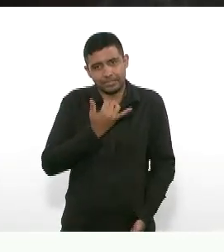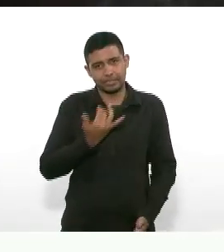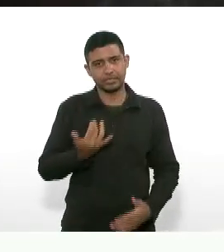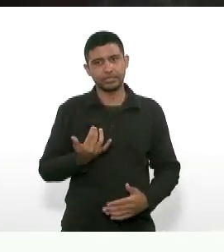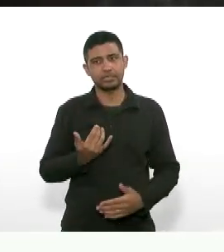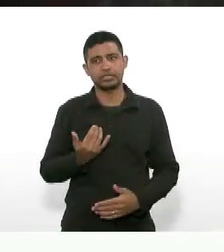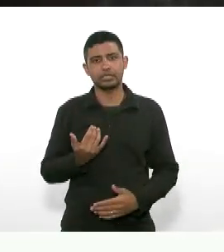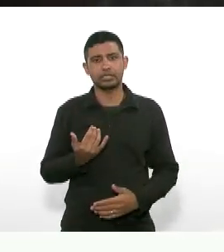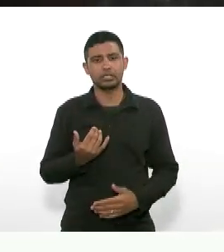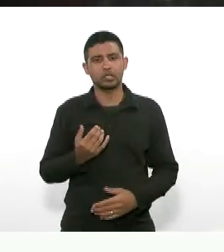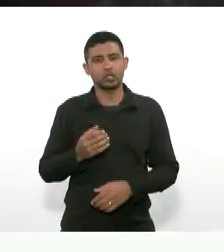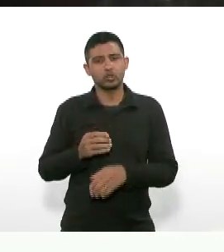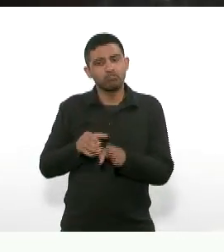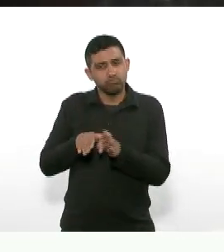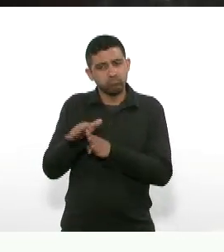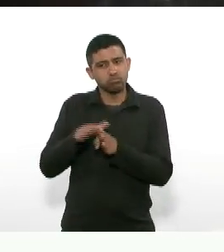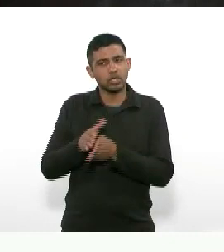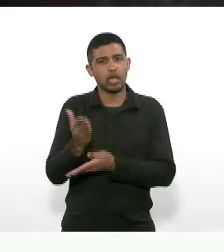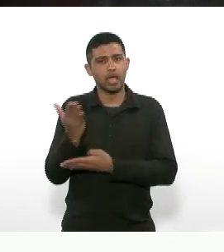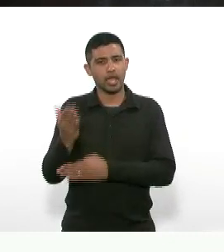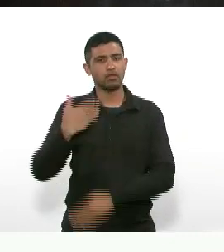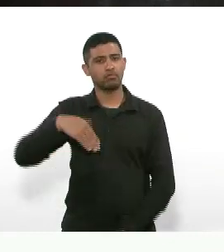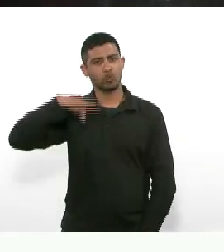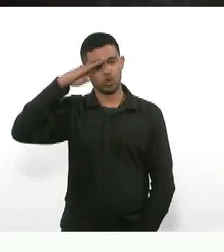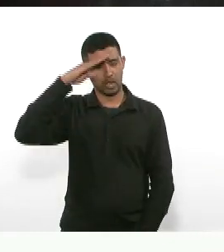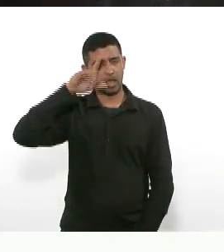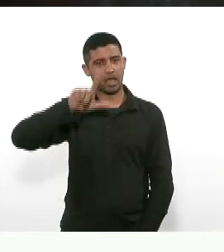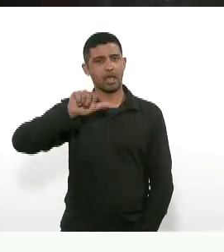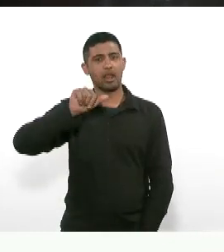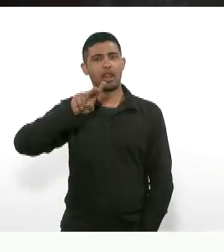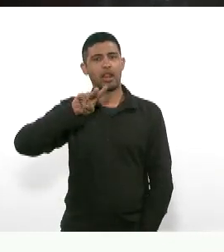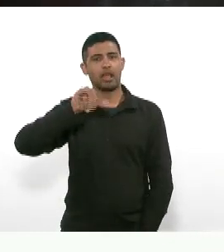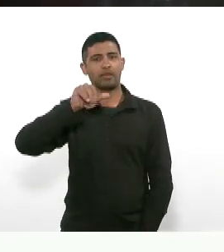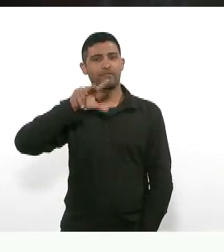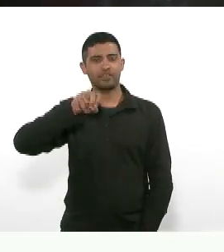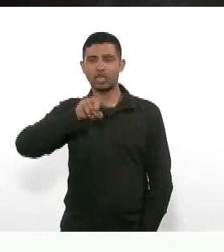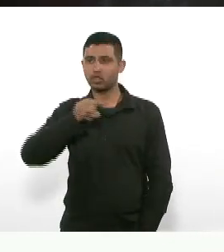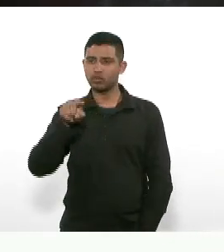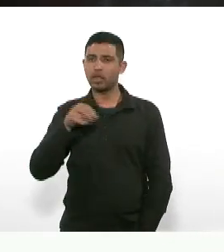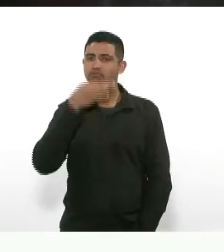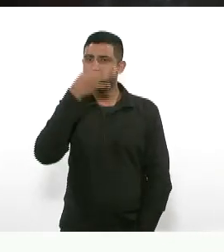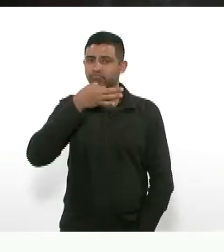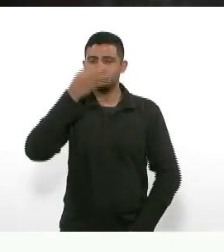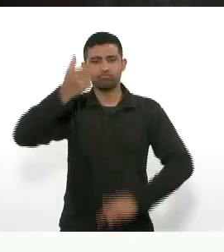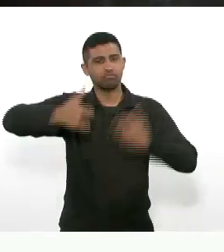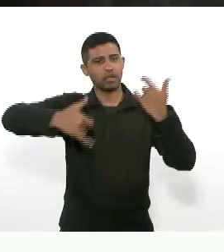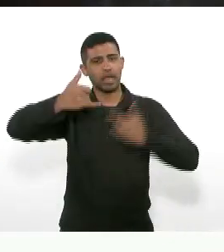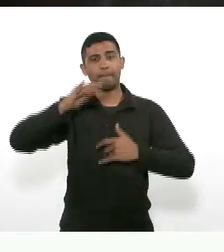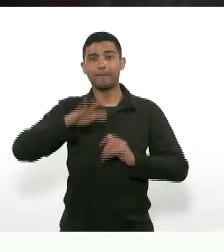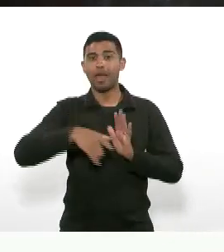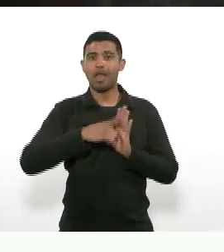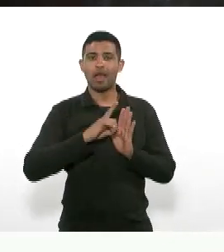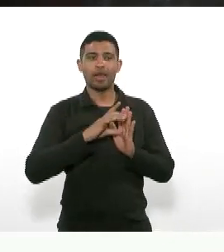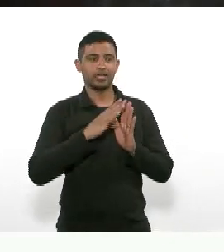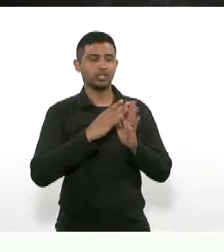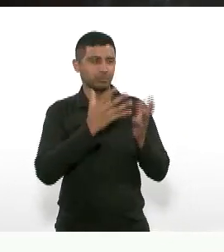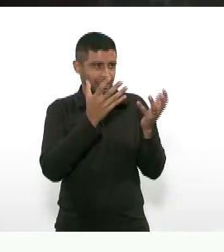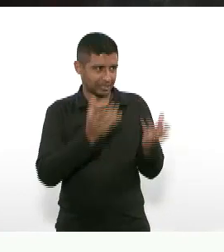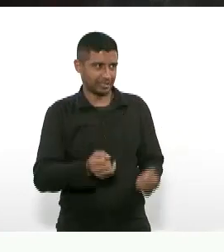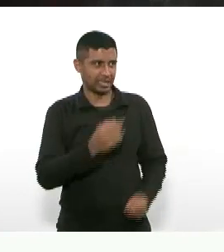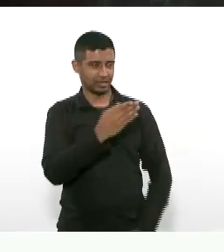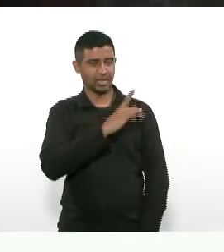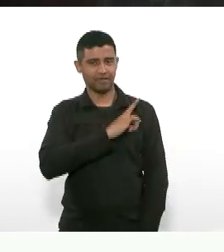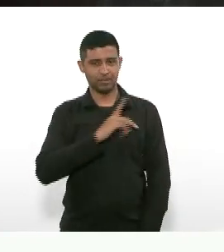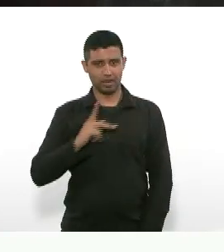coronel Laviano faça a sua exposição logo a seguir, mas eu vou atender um pedido aqui da Defensoria